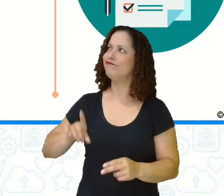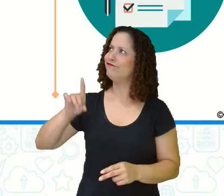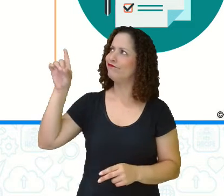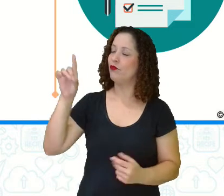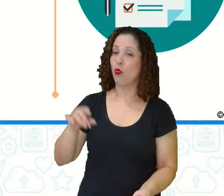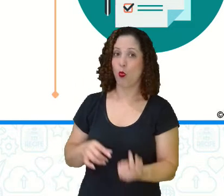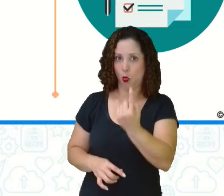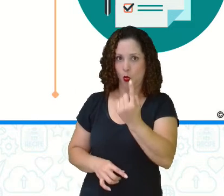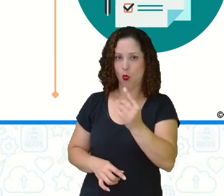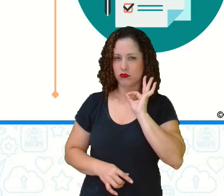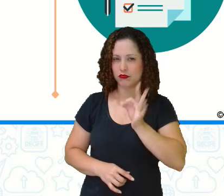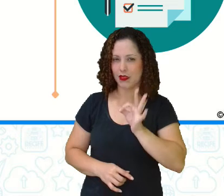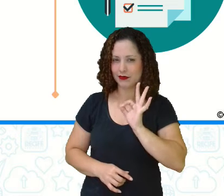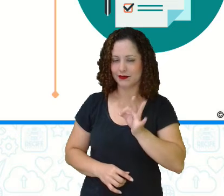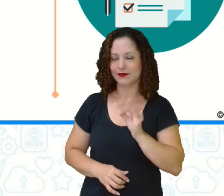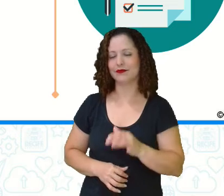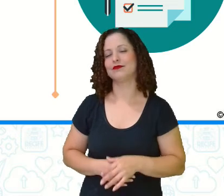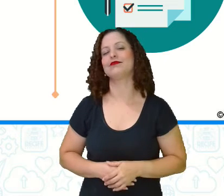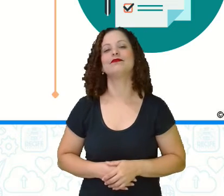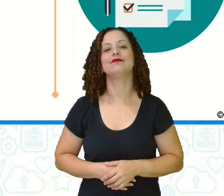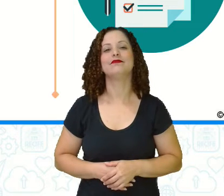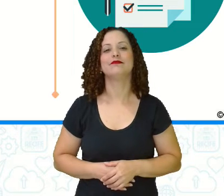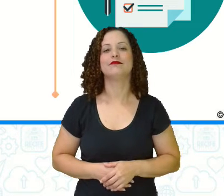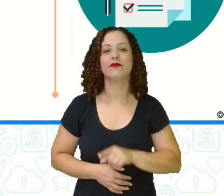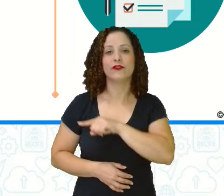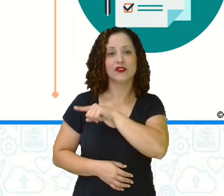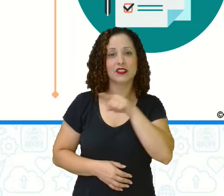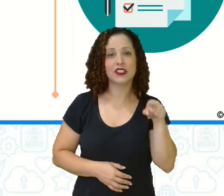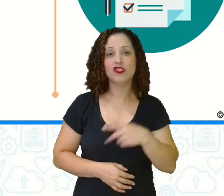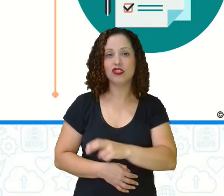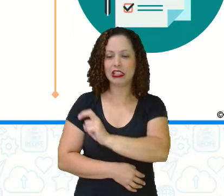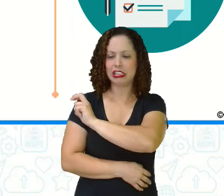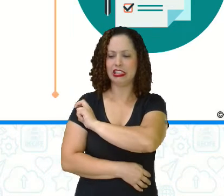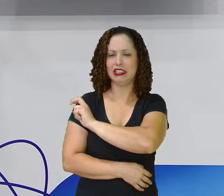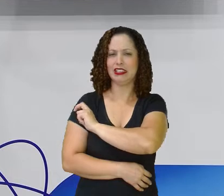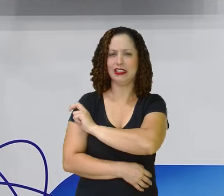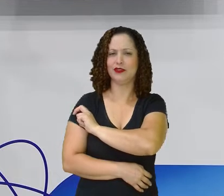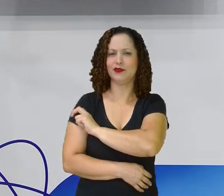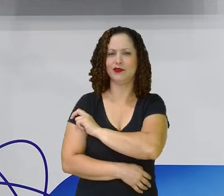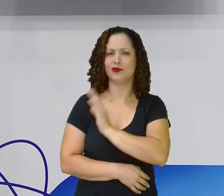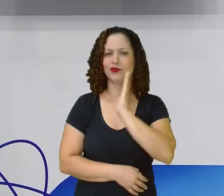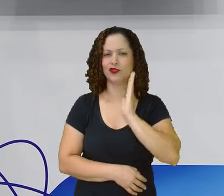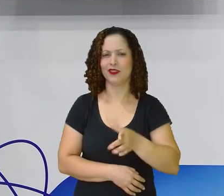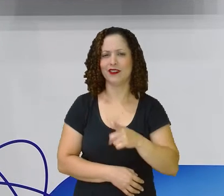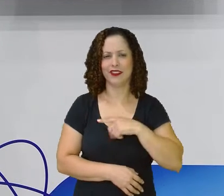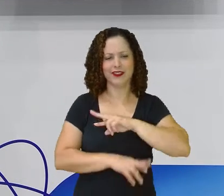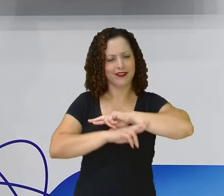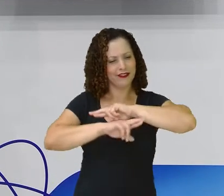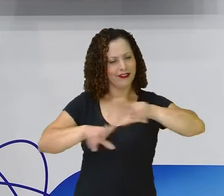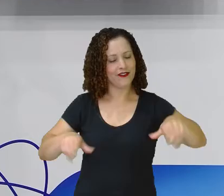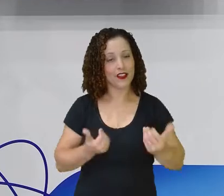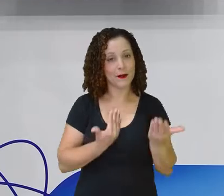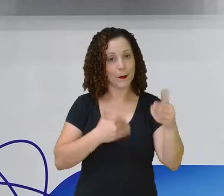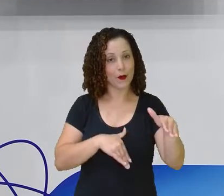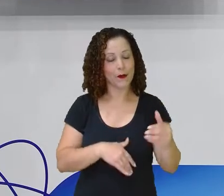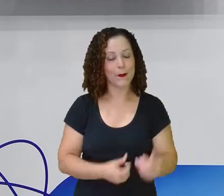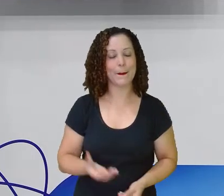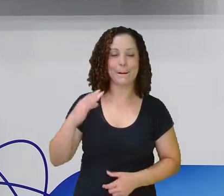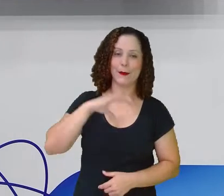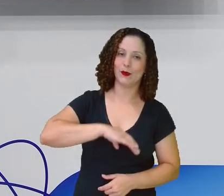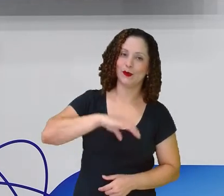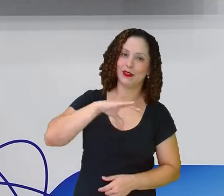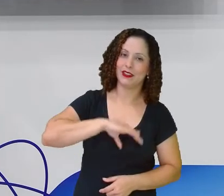dessas alternativas. Vocês estão no 5º ano, é bem comum fazer várias provas, principalmente de português e matemática, né? Está